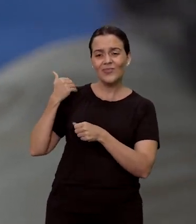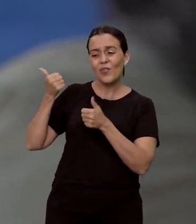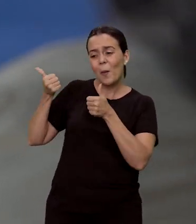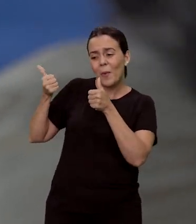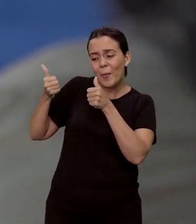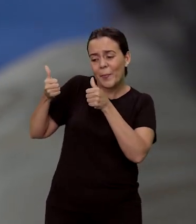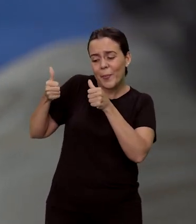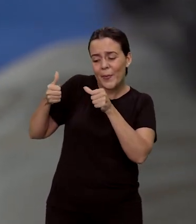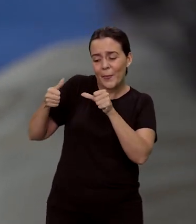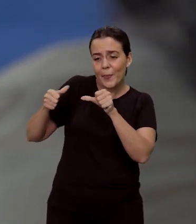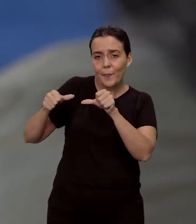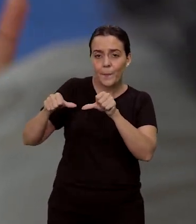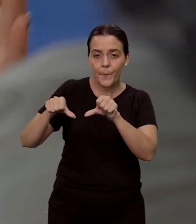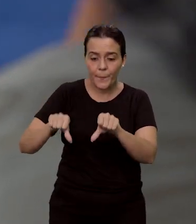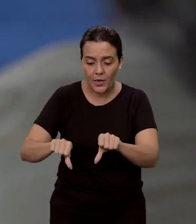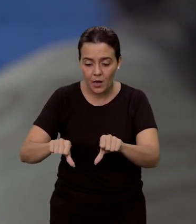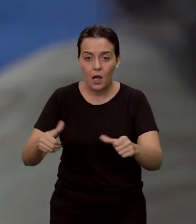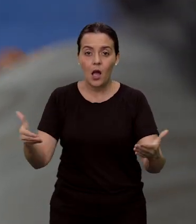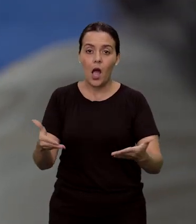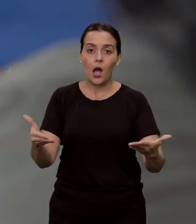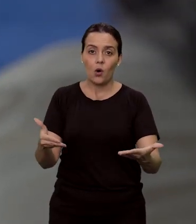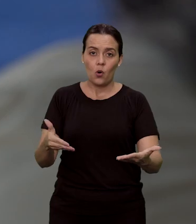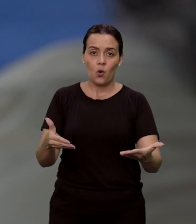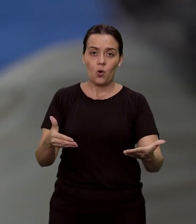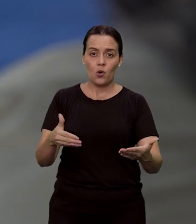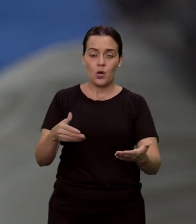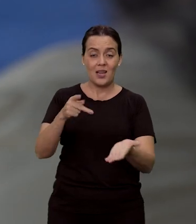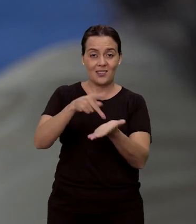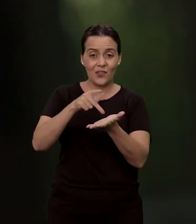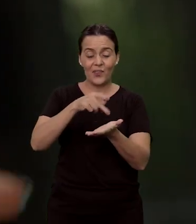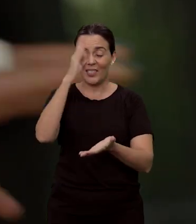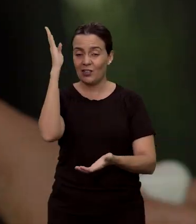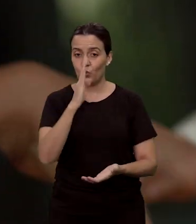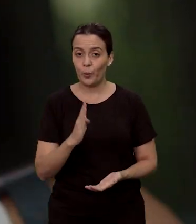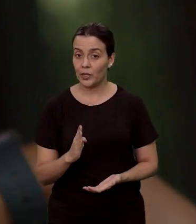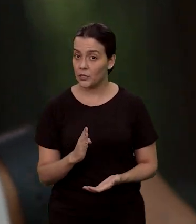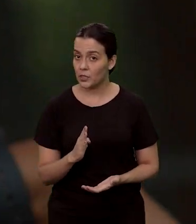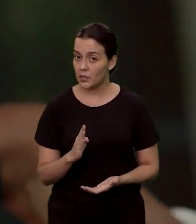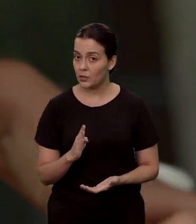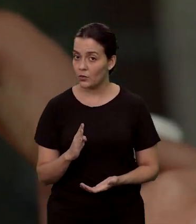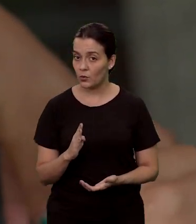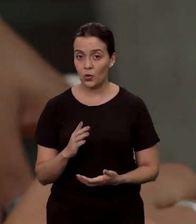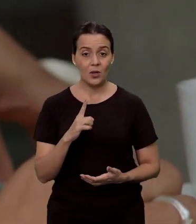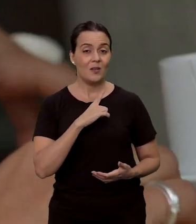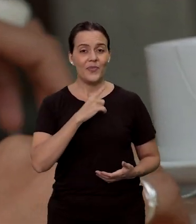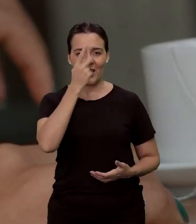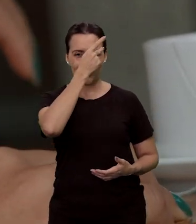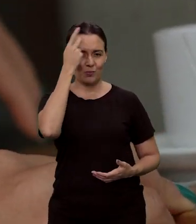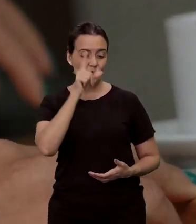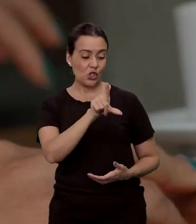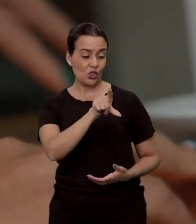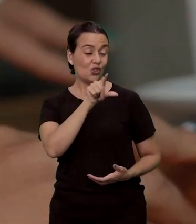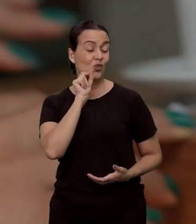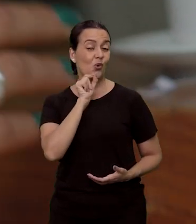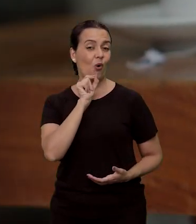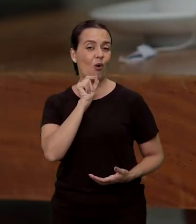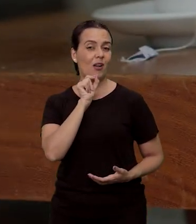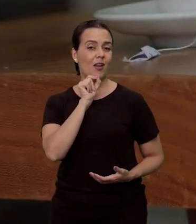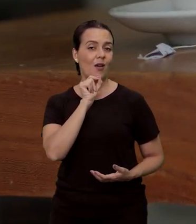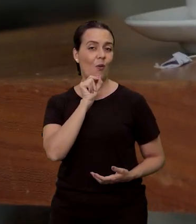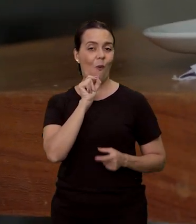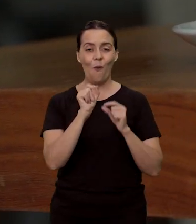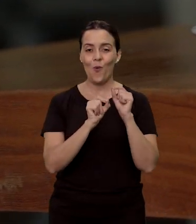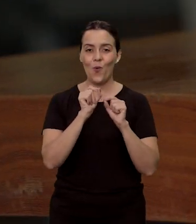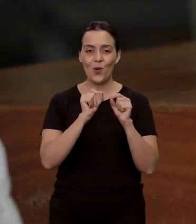o pior que está acontecendo na realidade brasileira é que, além desses tomadores de decisão que representam